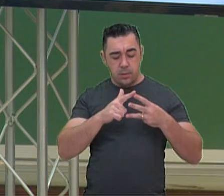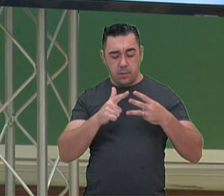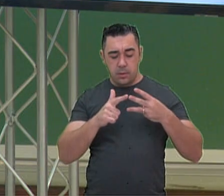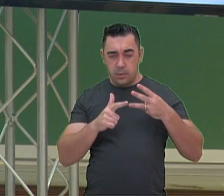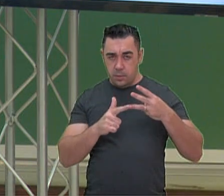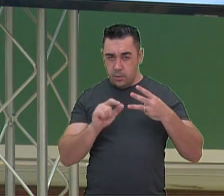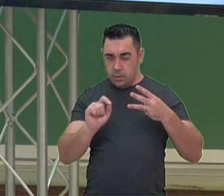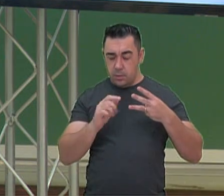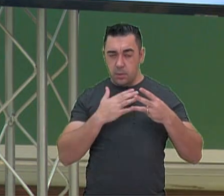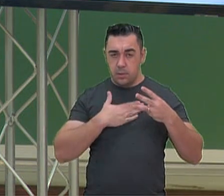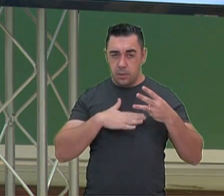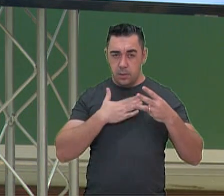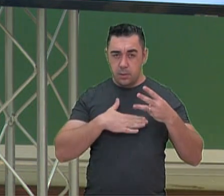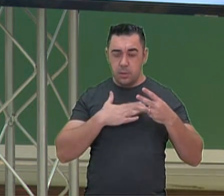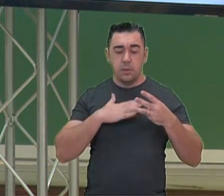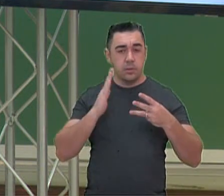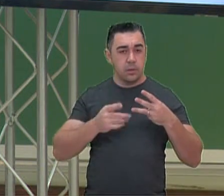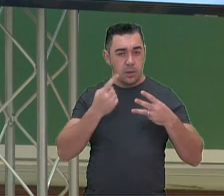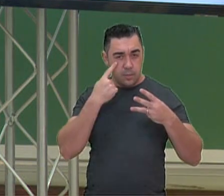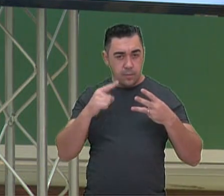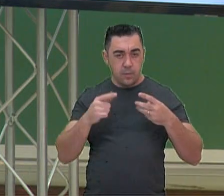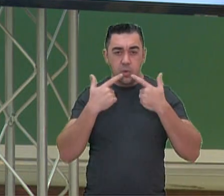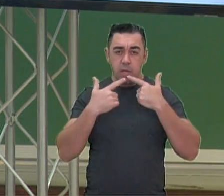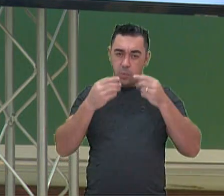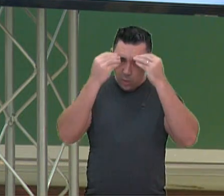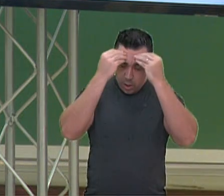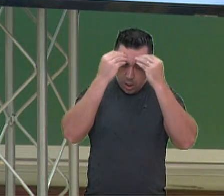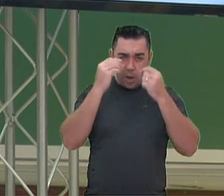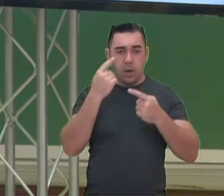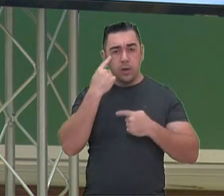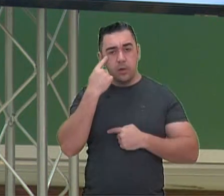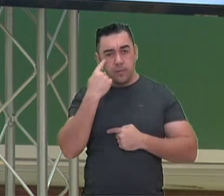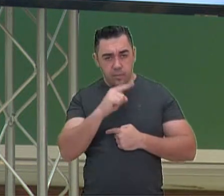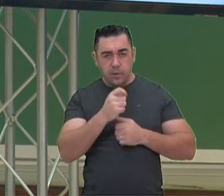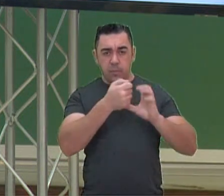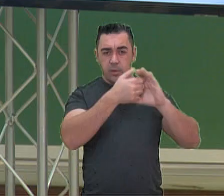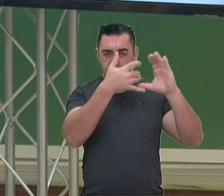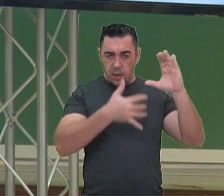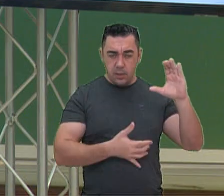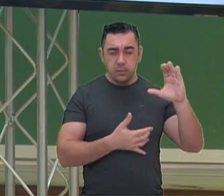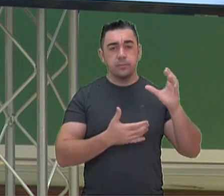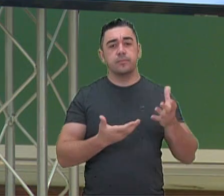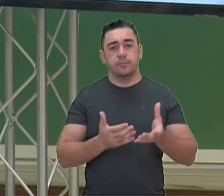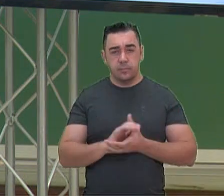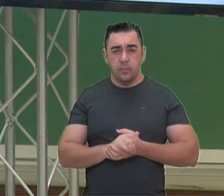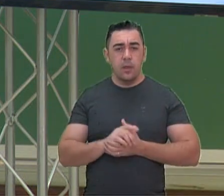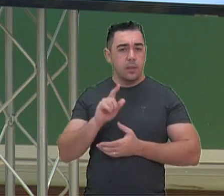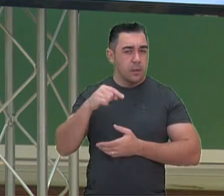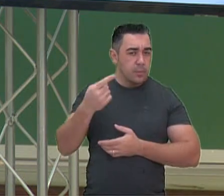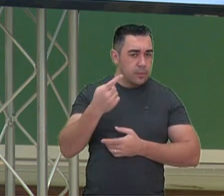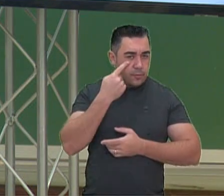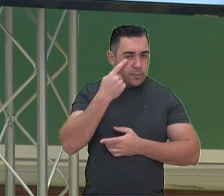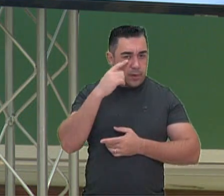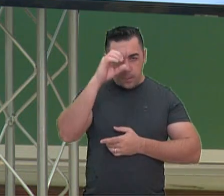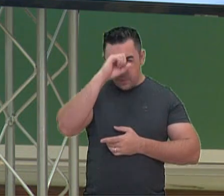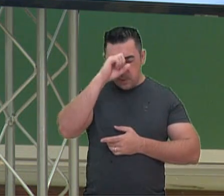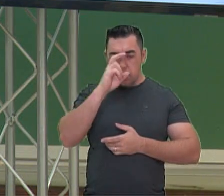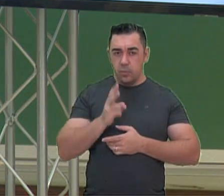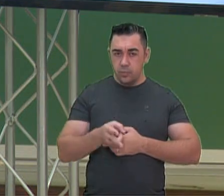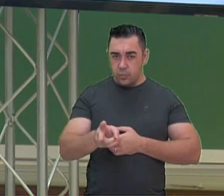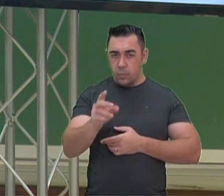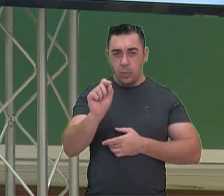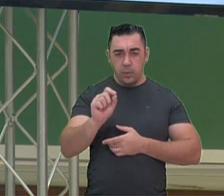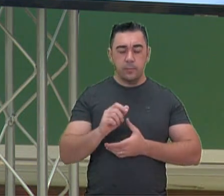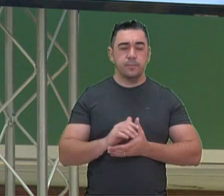ficar tranquila. Já vimos a linguagem, já vimos as características e daqui a pouquinho a gente vai dar